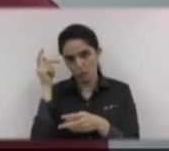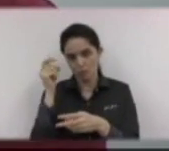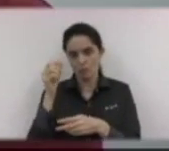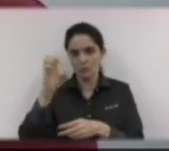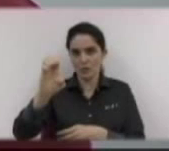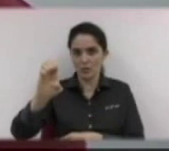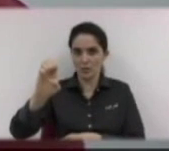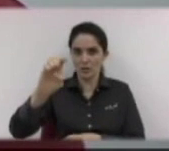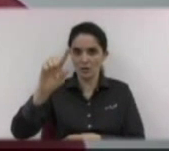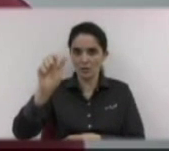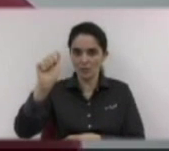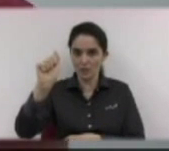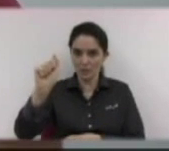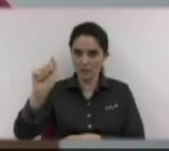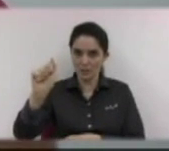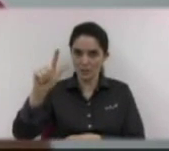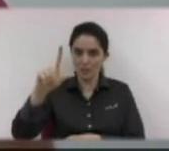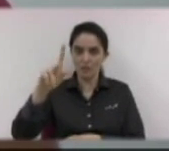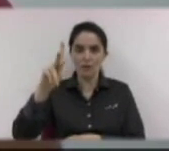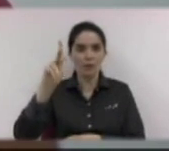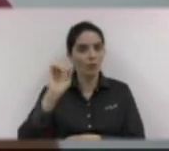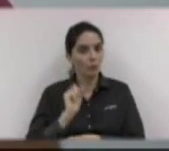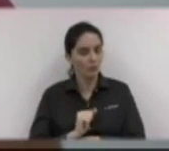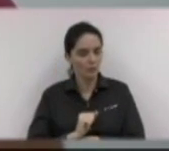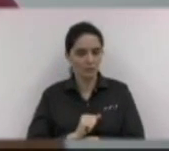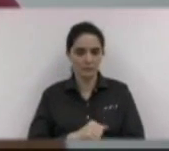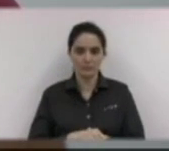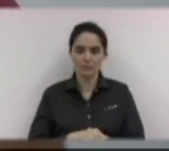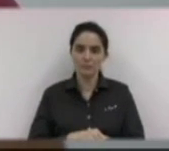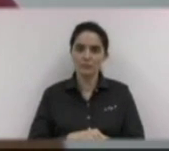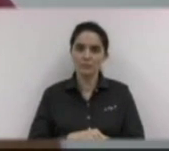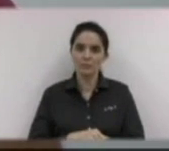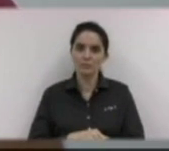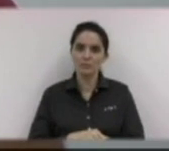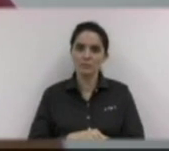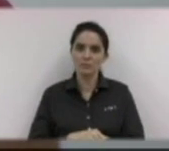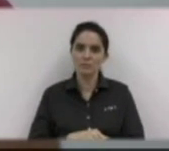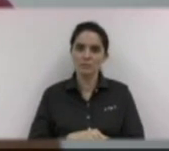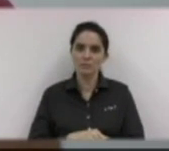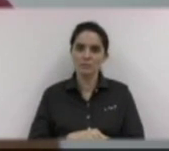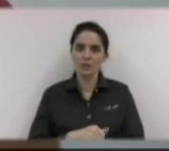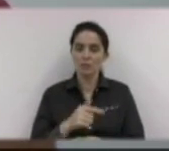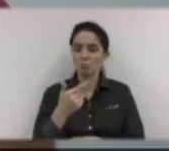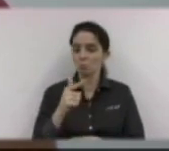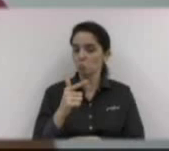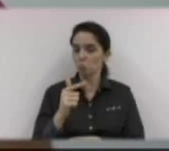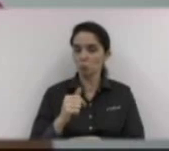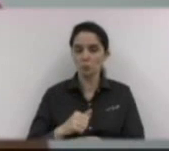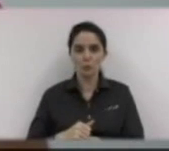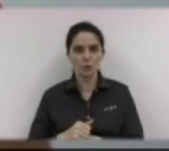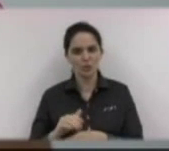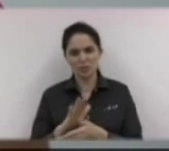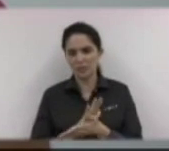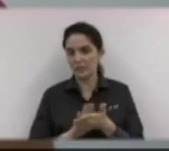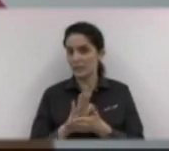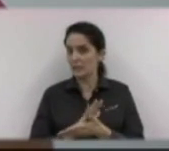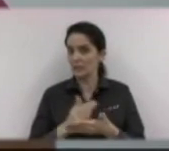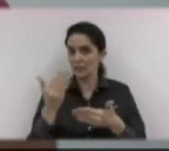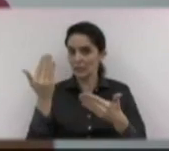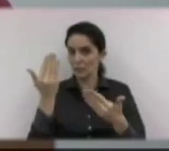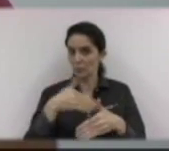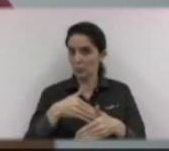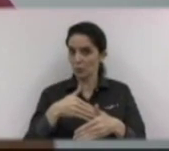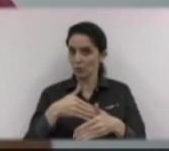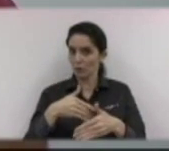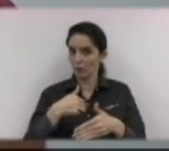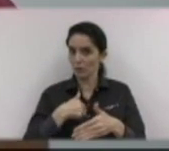o professor Paulo Kageyama e chegou à conclusão de que não havia um elemento probatório de que eu havia utilizado